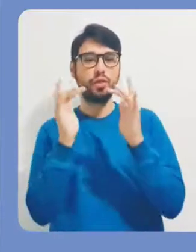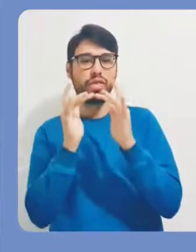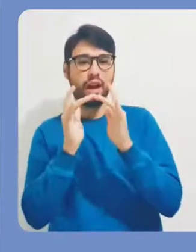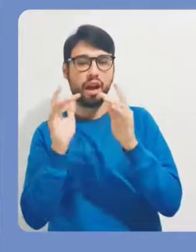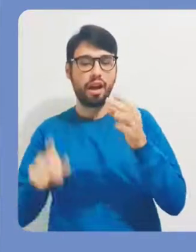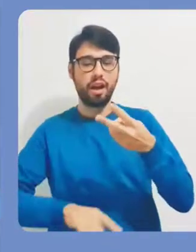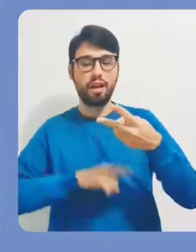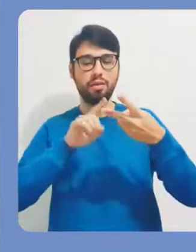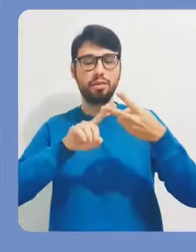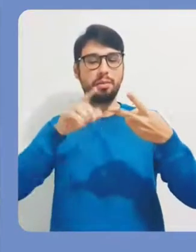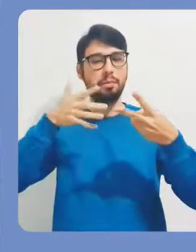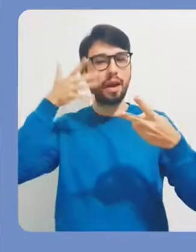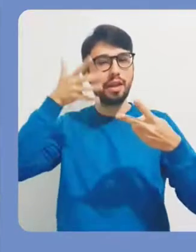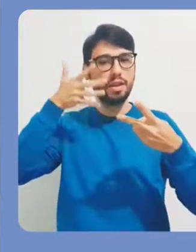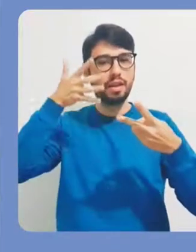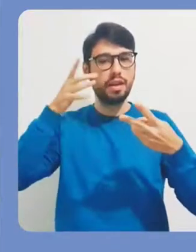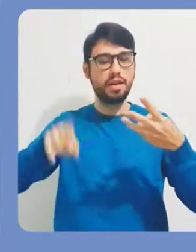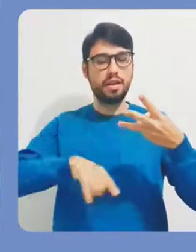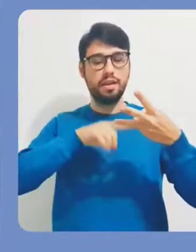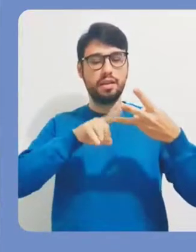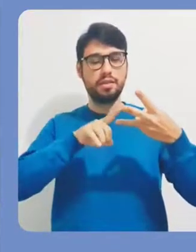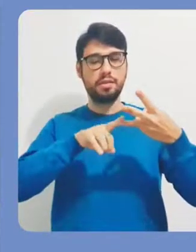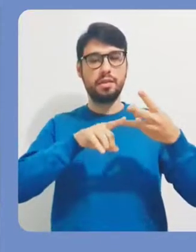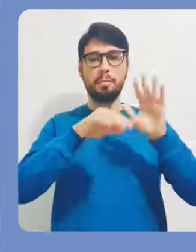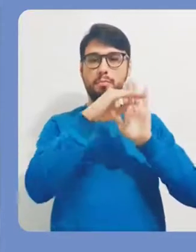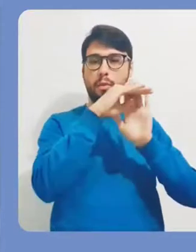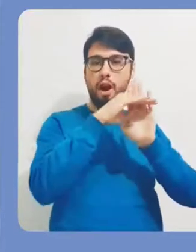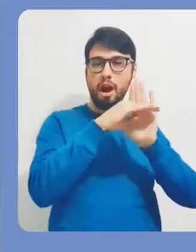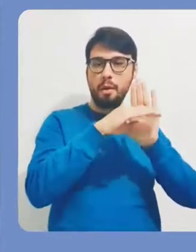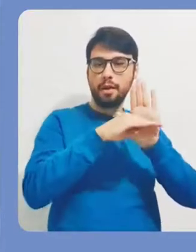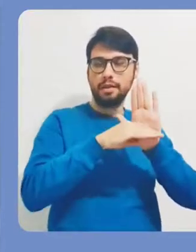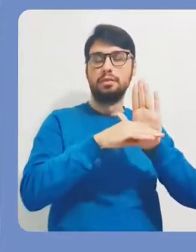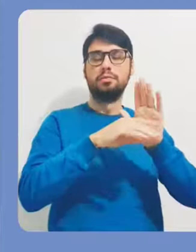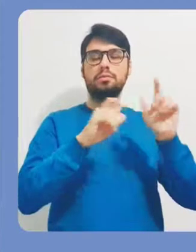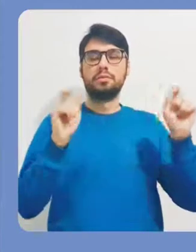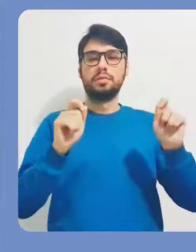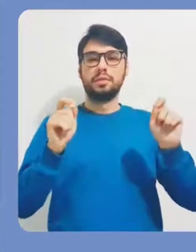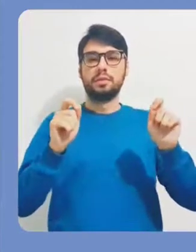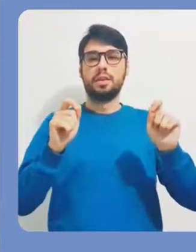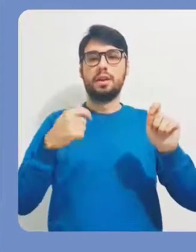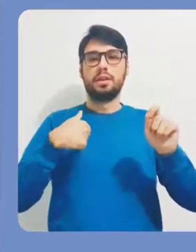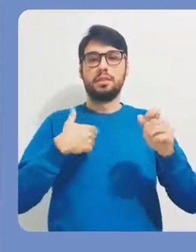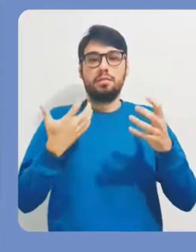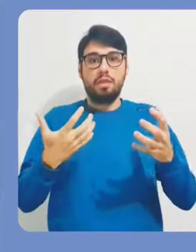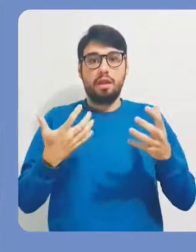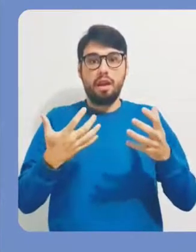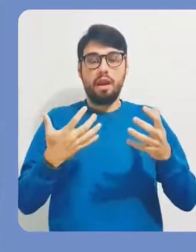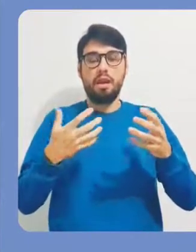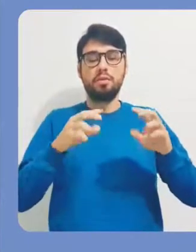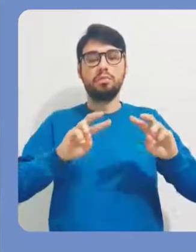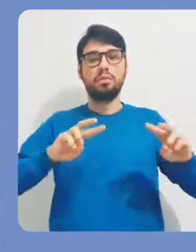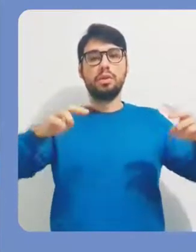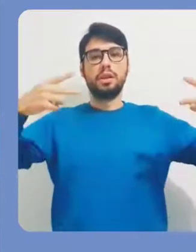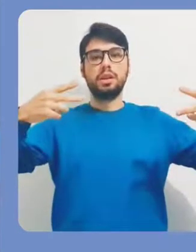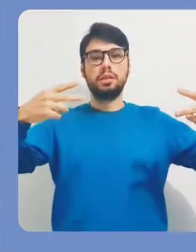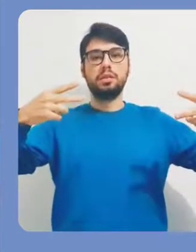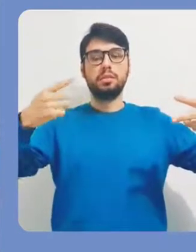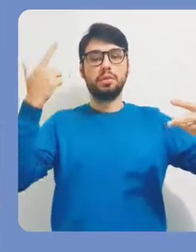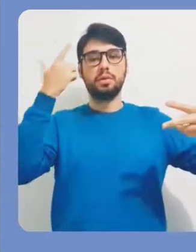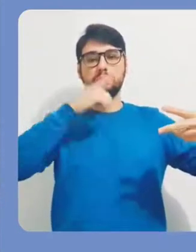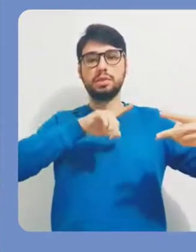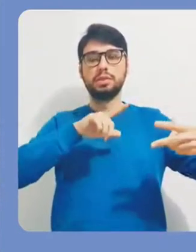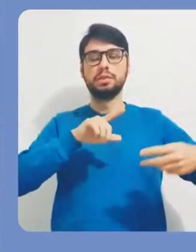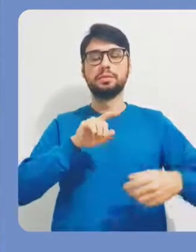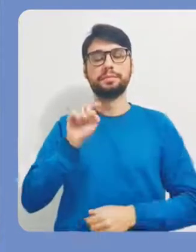palestrantes, programação e sobre o evento, certo? Então para eu adicionar um link de acesso a este menu, né, eu venho aqui